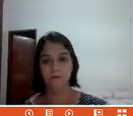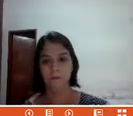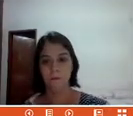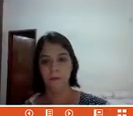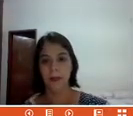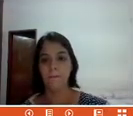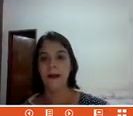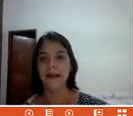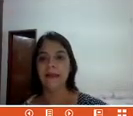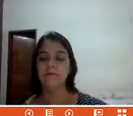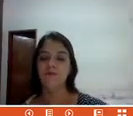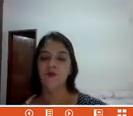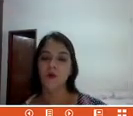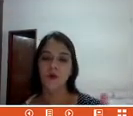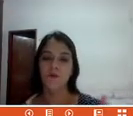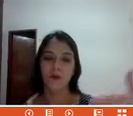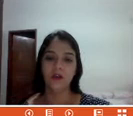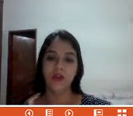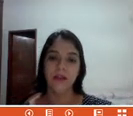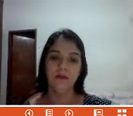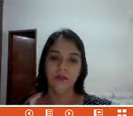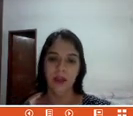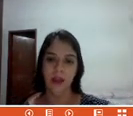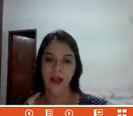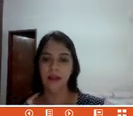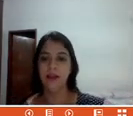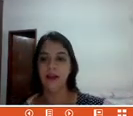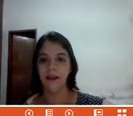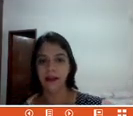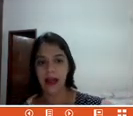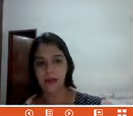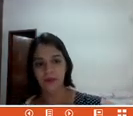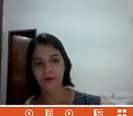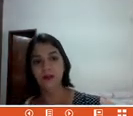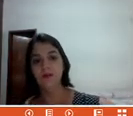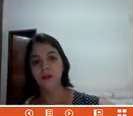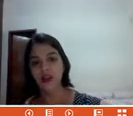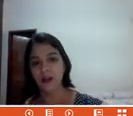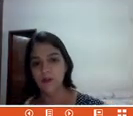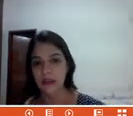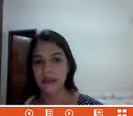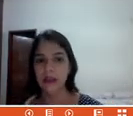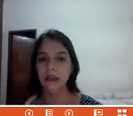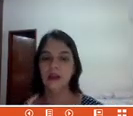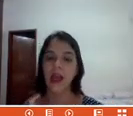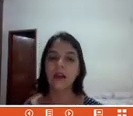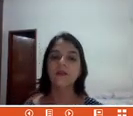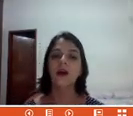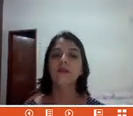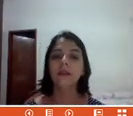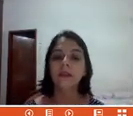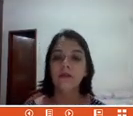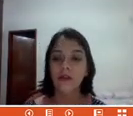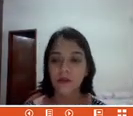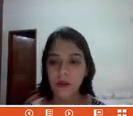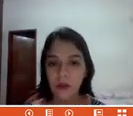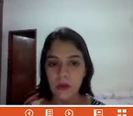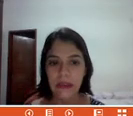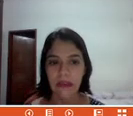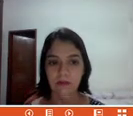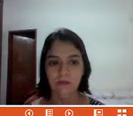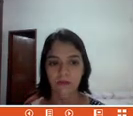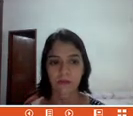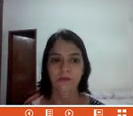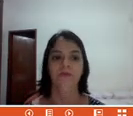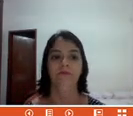1993, mas com um projeto de lei decretado e finalmente reconhecida, ela só aconteceu em